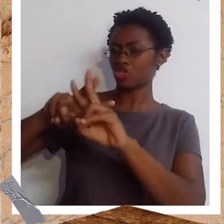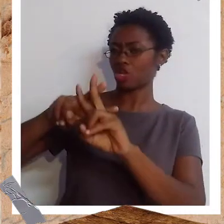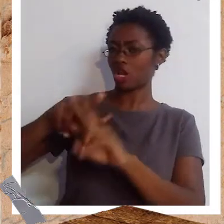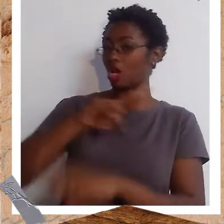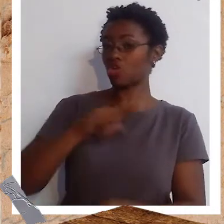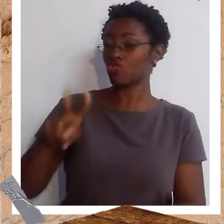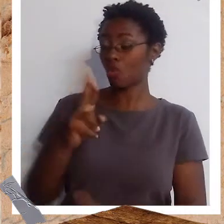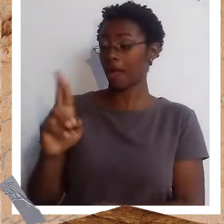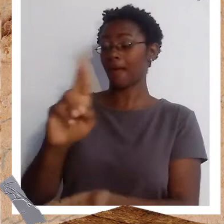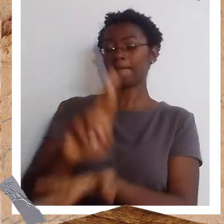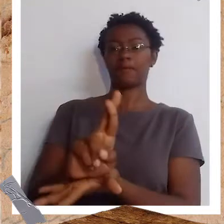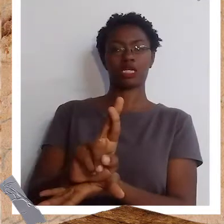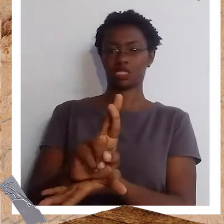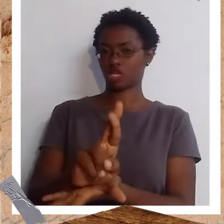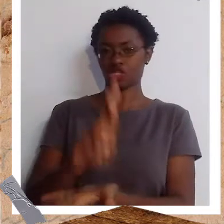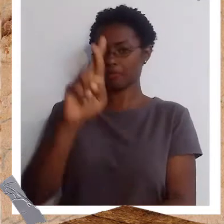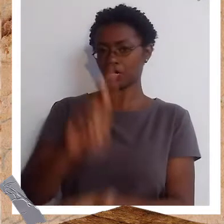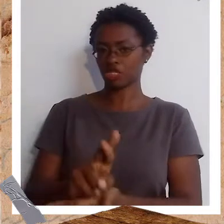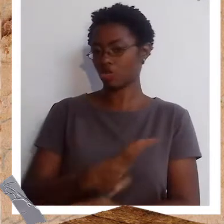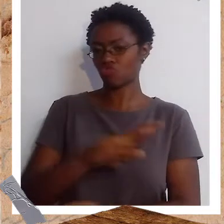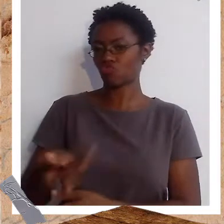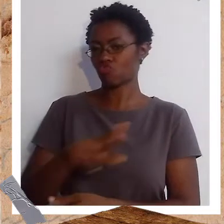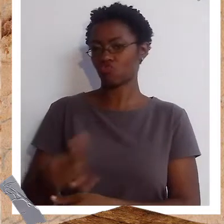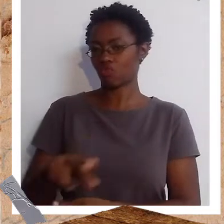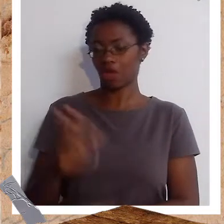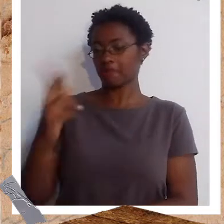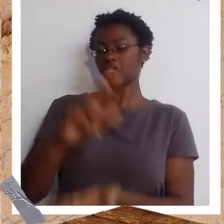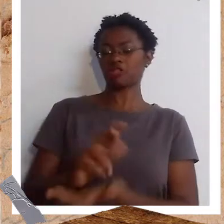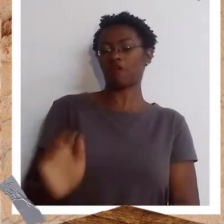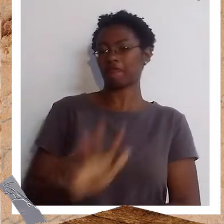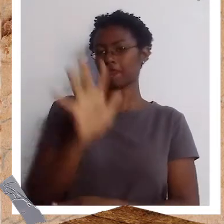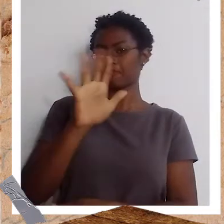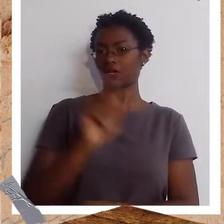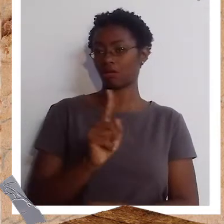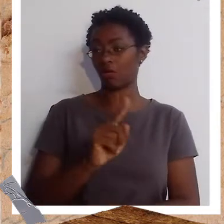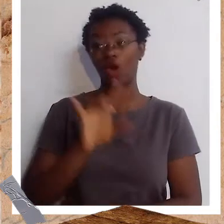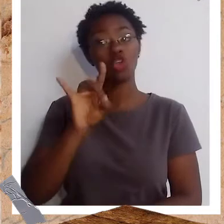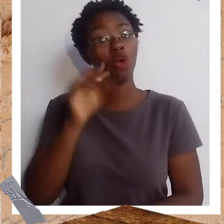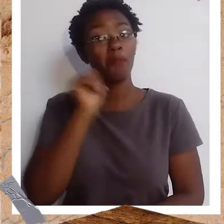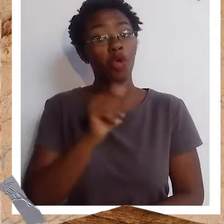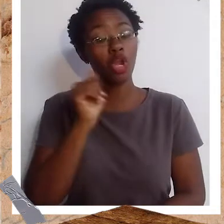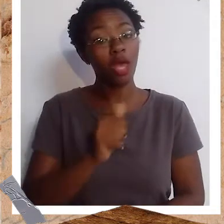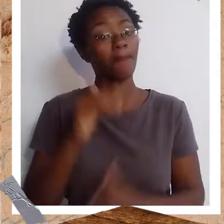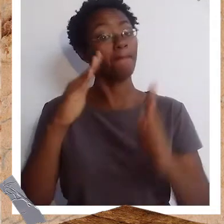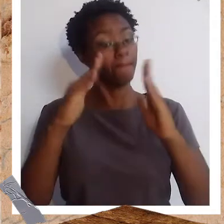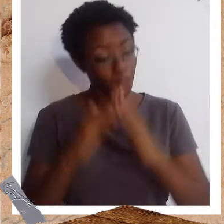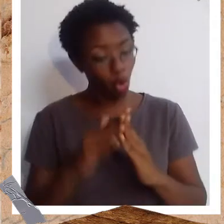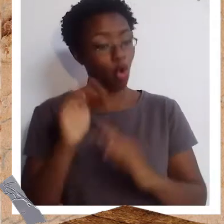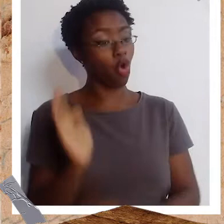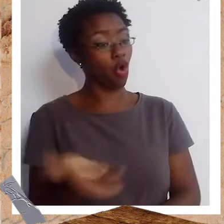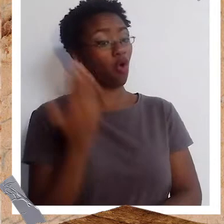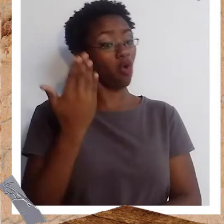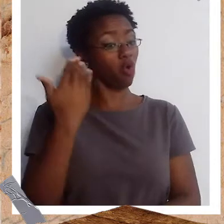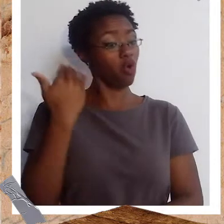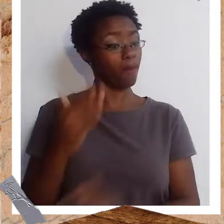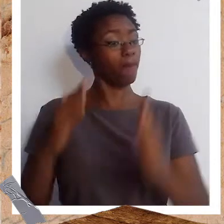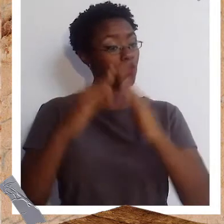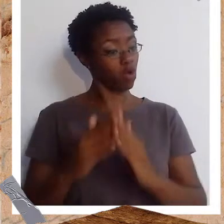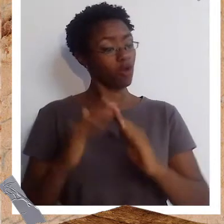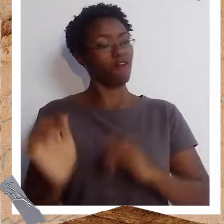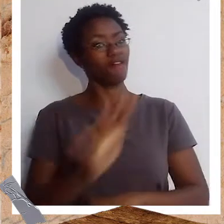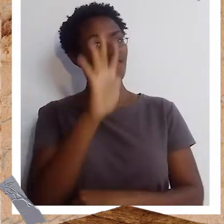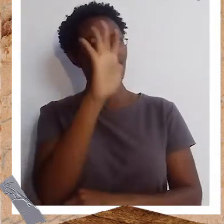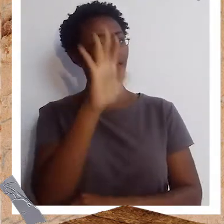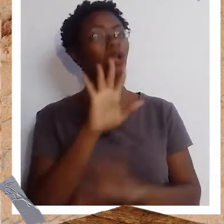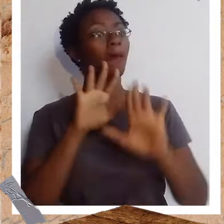uma representante da favela, ela é uma mulher que morava na favela, mas que